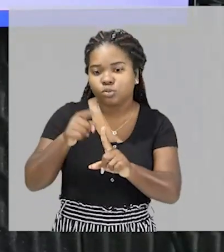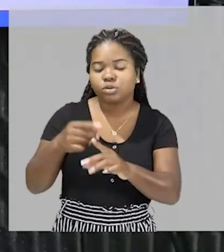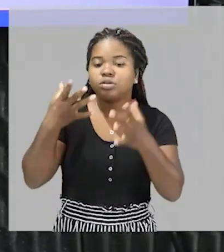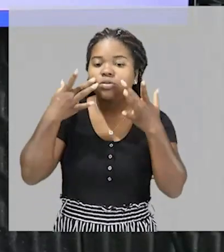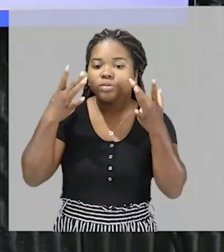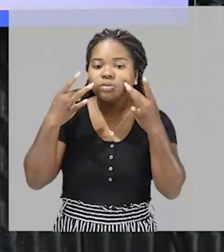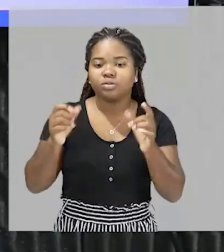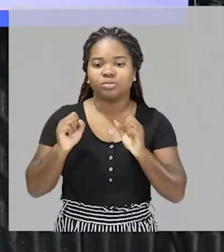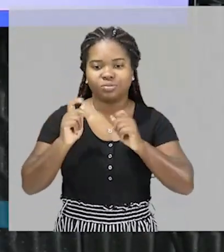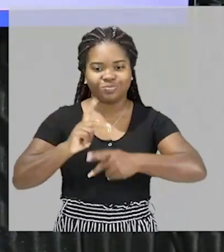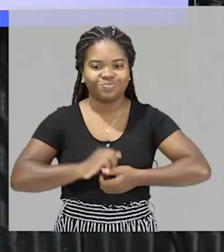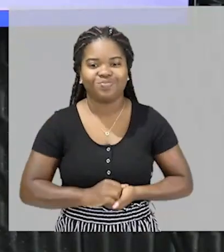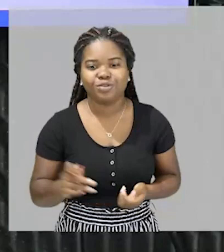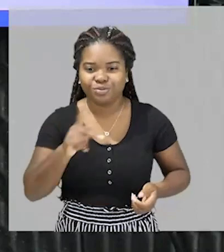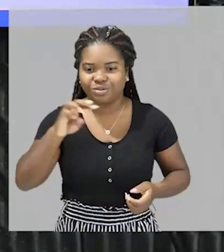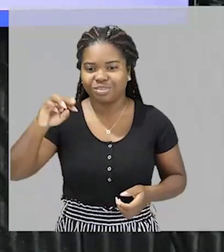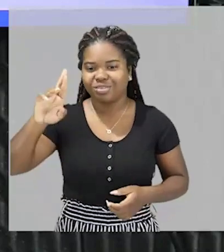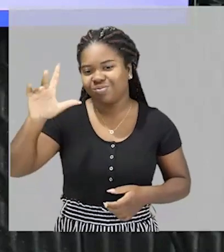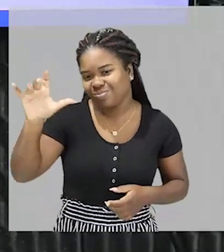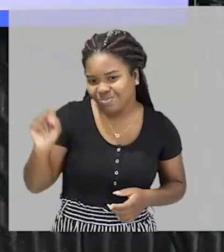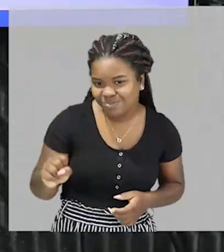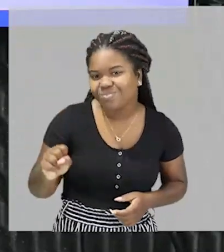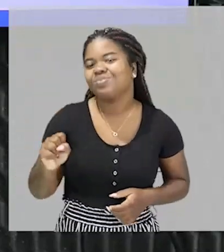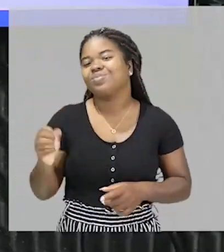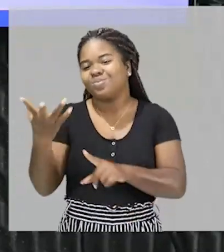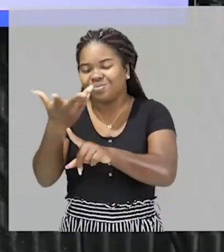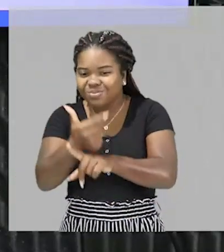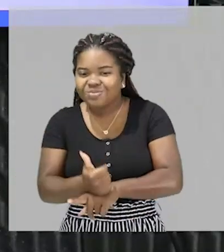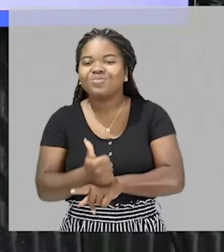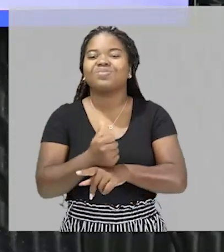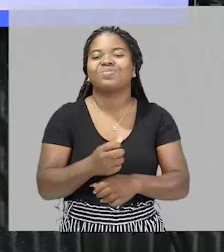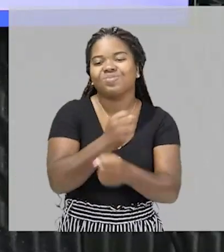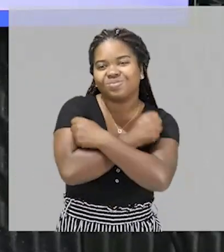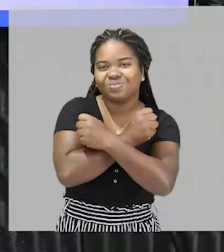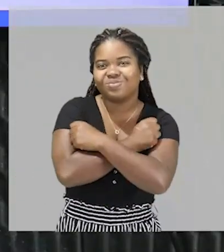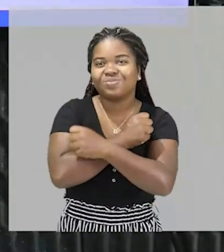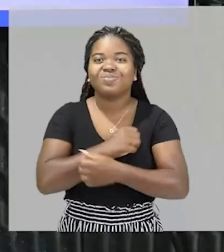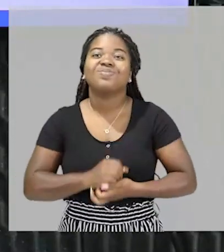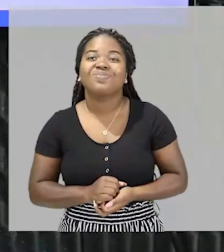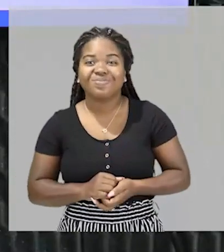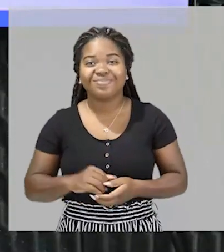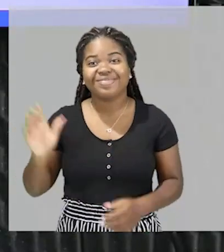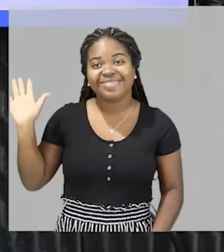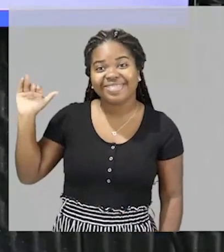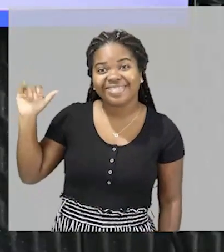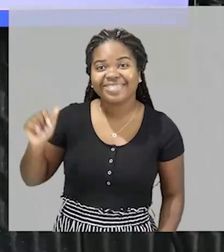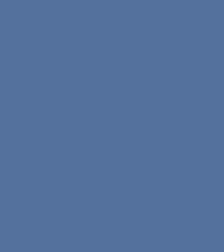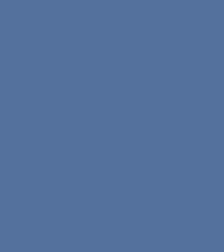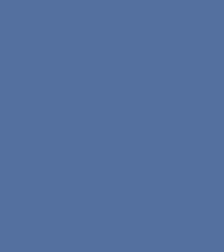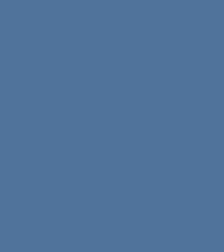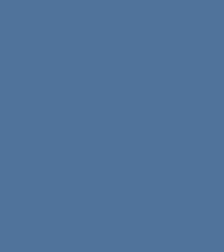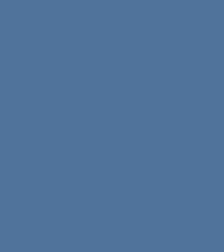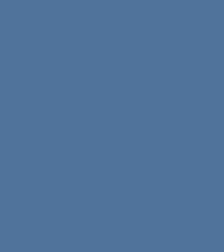e narrativas. Professor Marcos Dominici, professor de arte. Um abraço. Façam teatro. Fui.